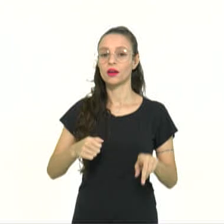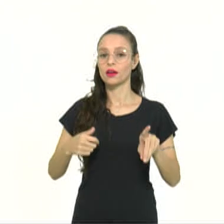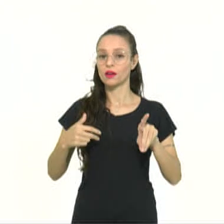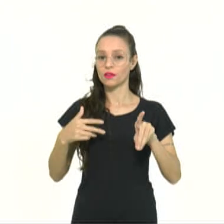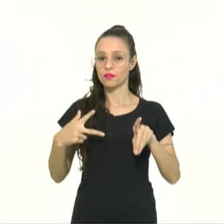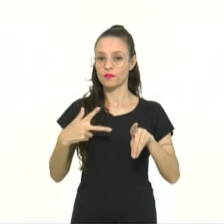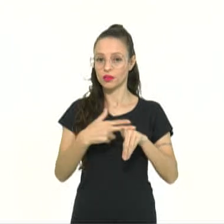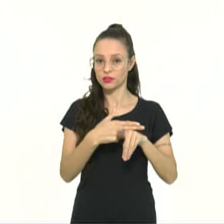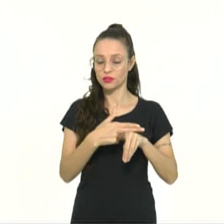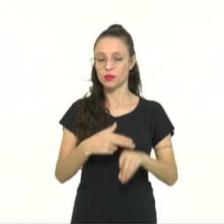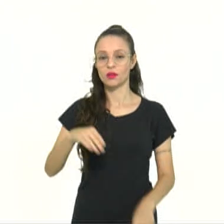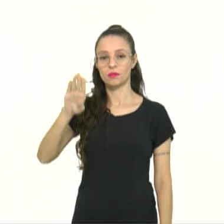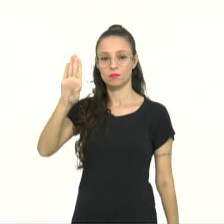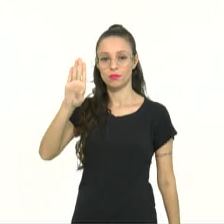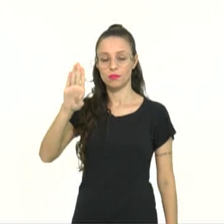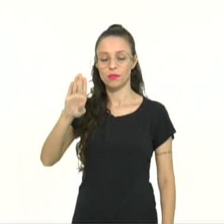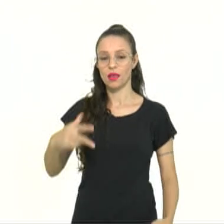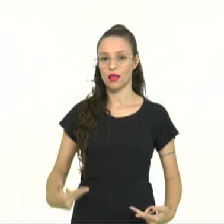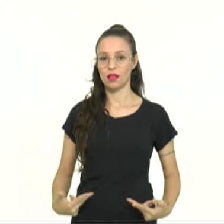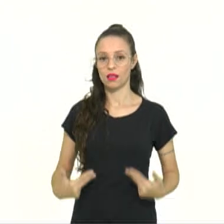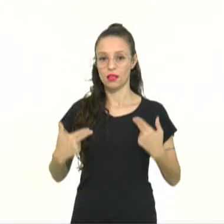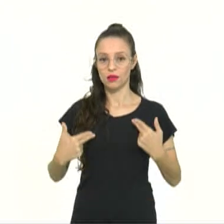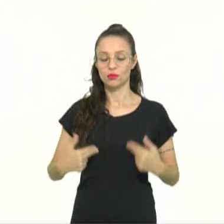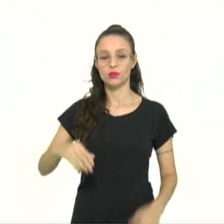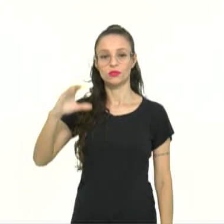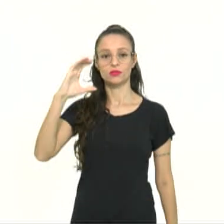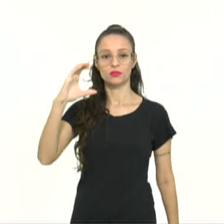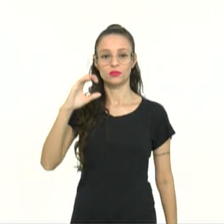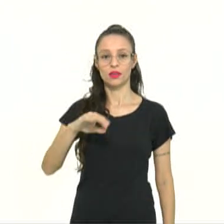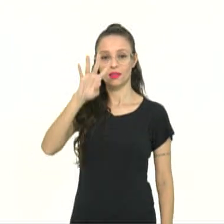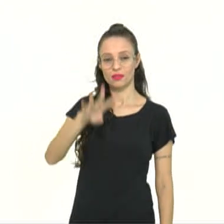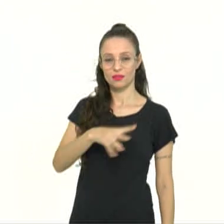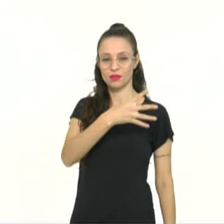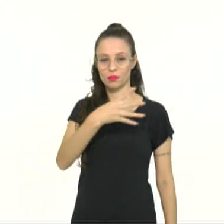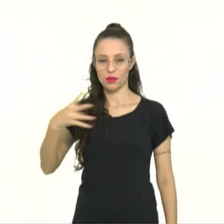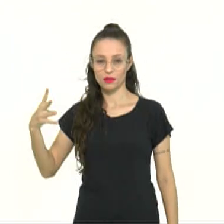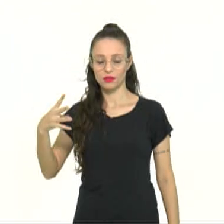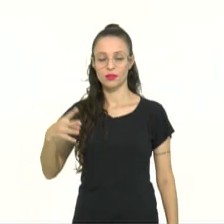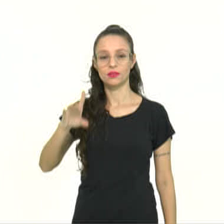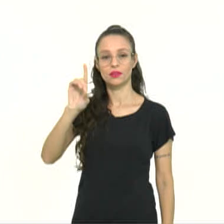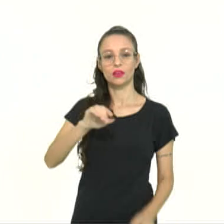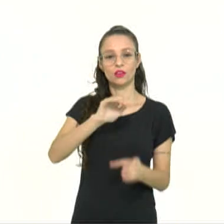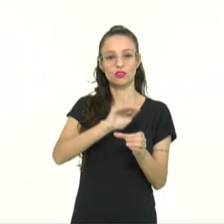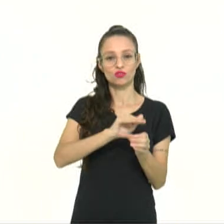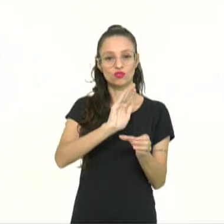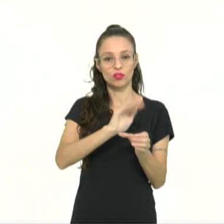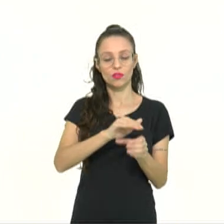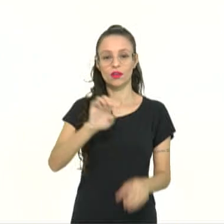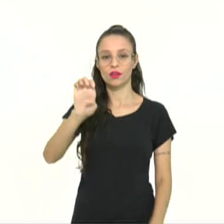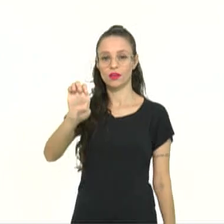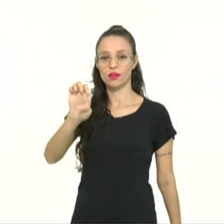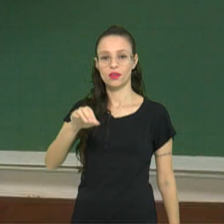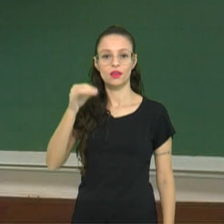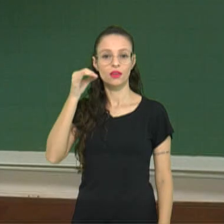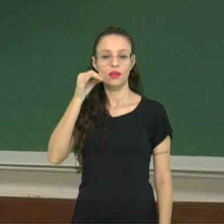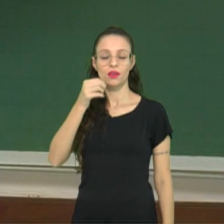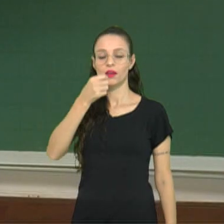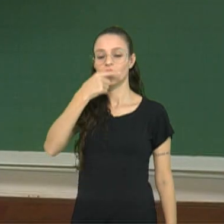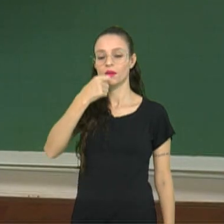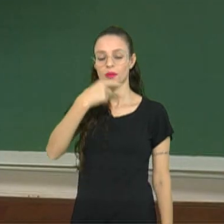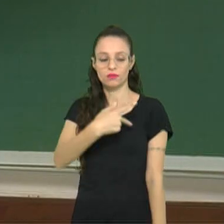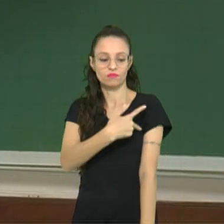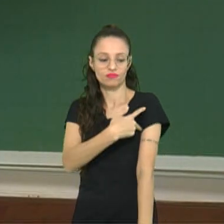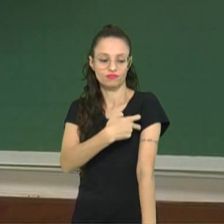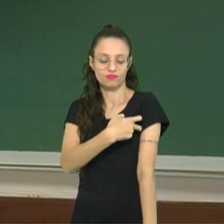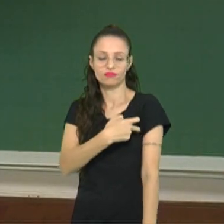vasectomia. Letra B, laqueadura. Letra C, tabelinha. Letra D, diafragma. Ou letra E, anticoncepcional